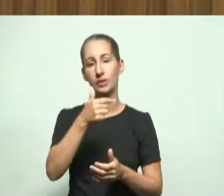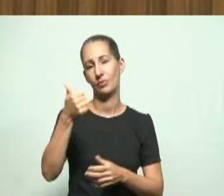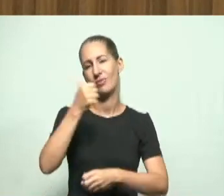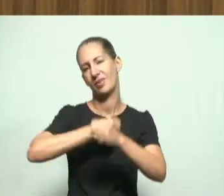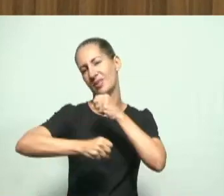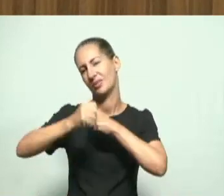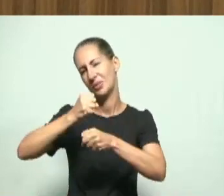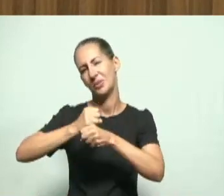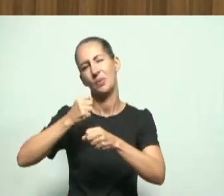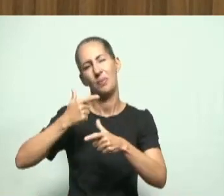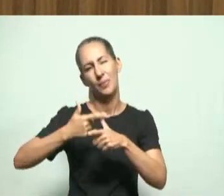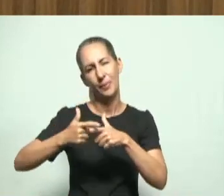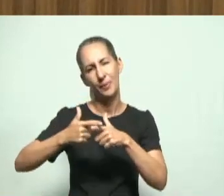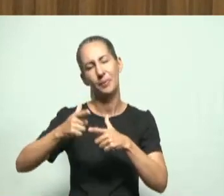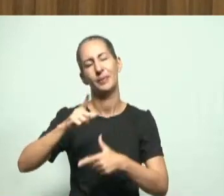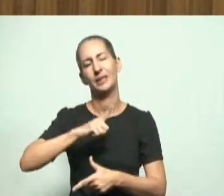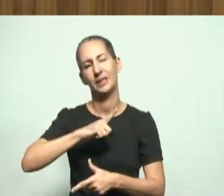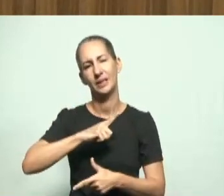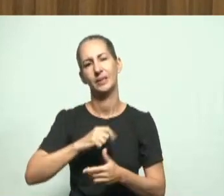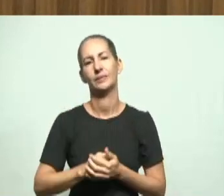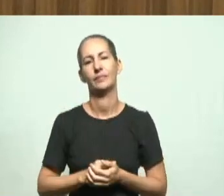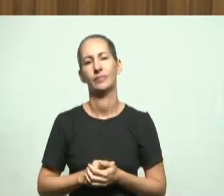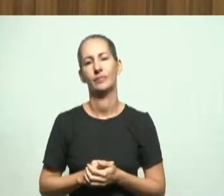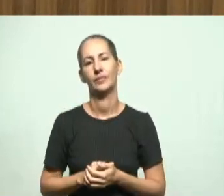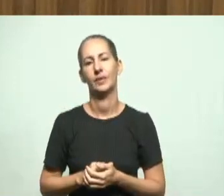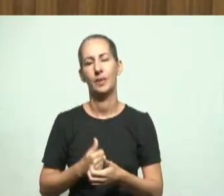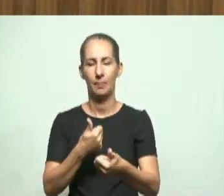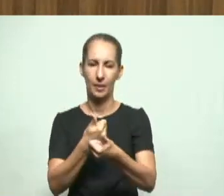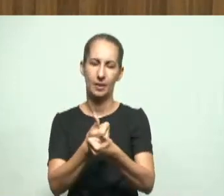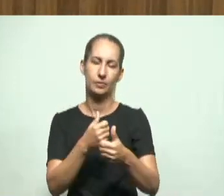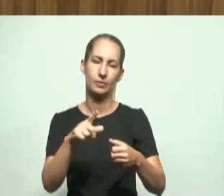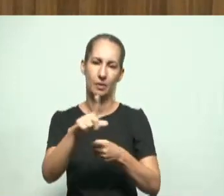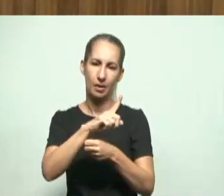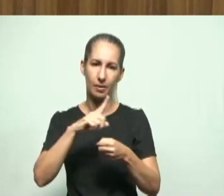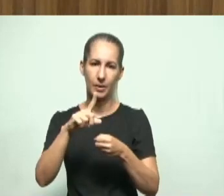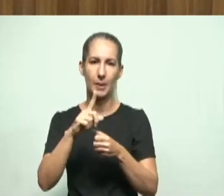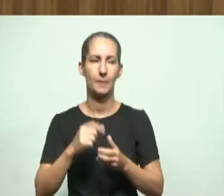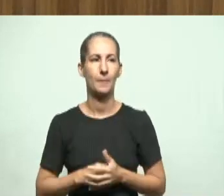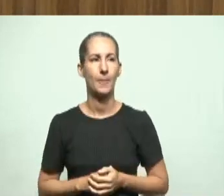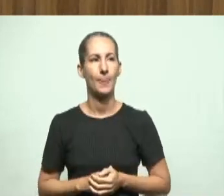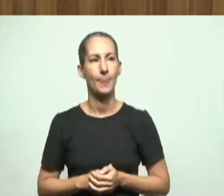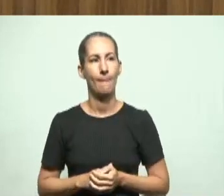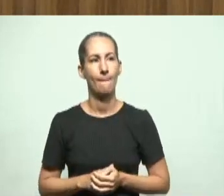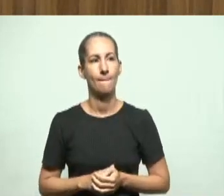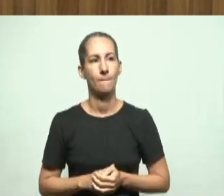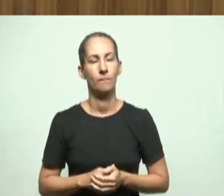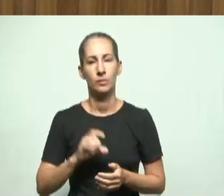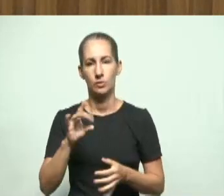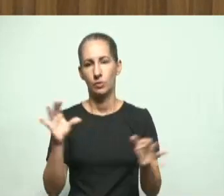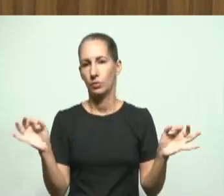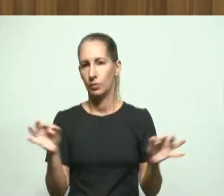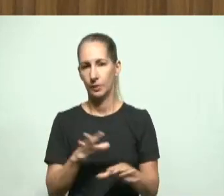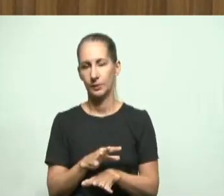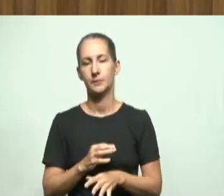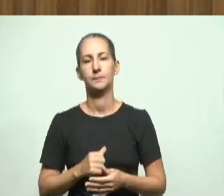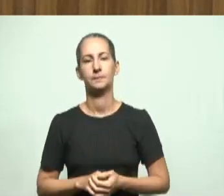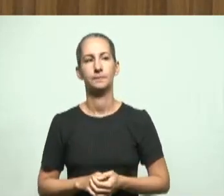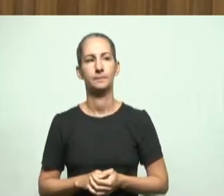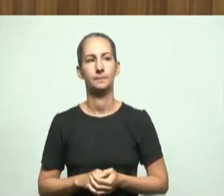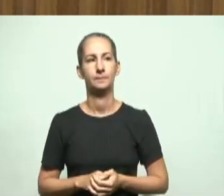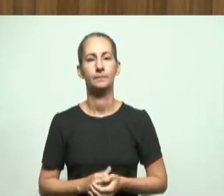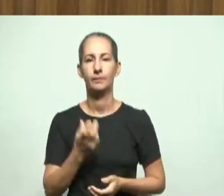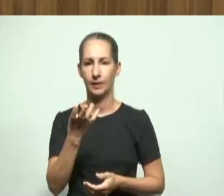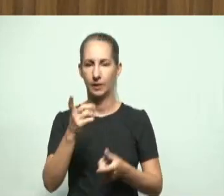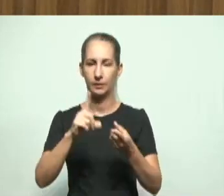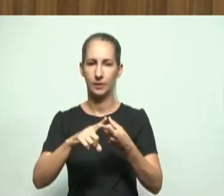anos. Há 21 anos, quem mora em torno das lagoas. Então aqui, só concluir aqui minha pauta, quero